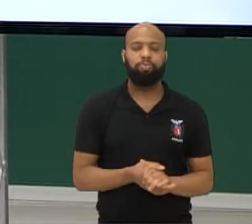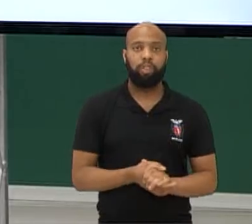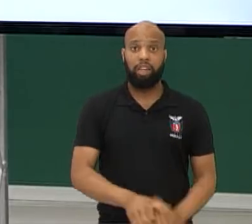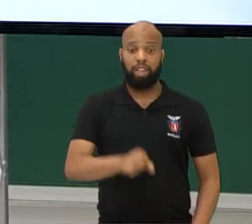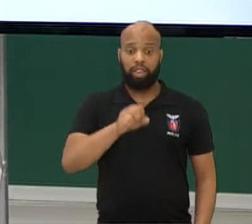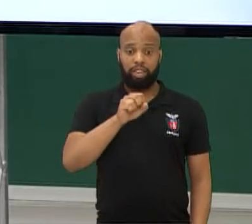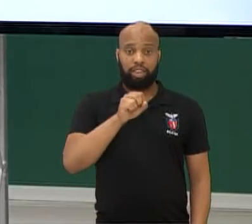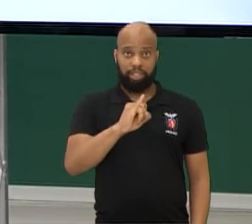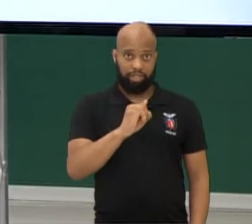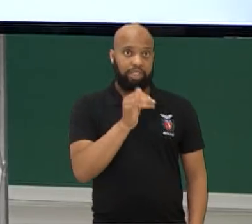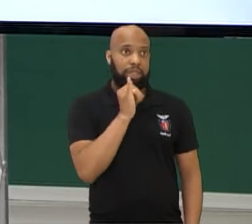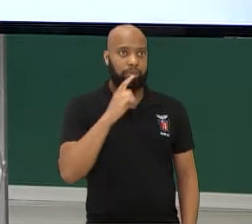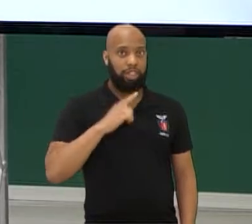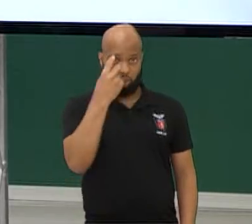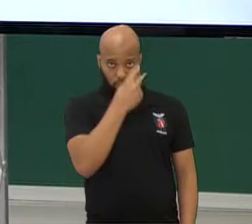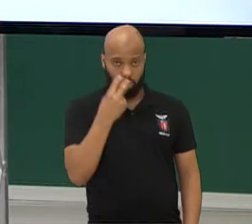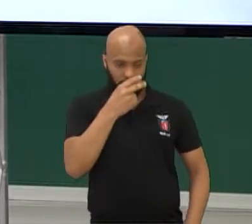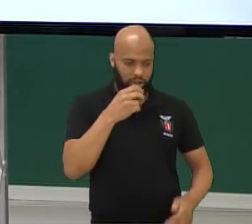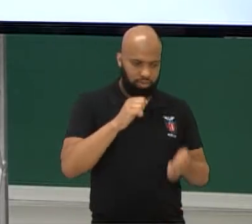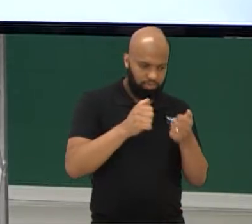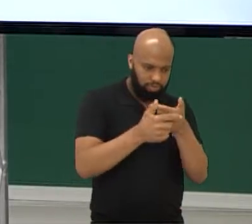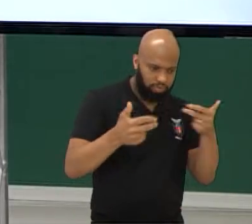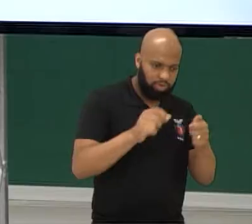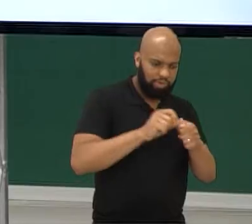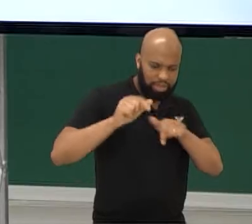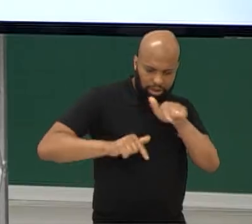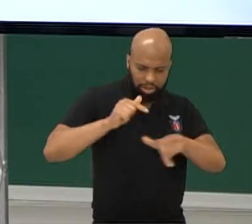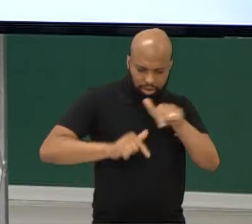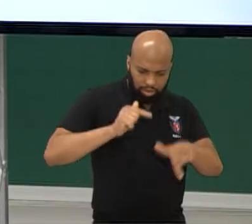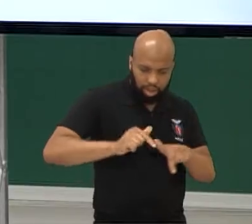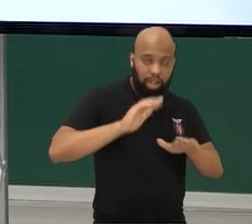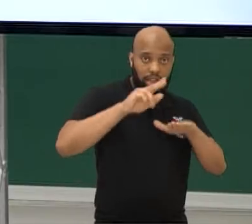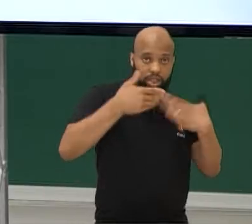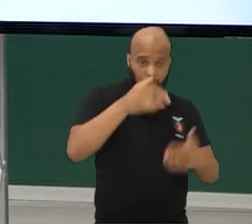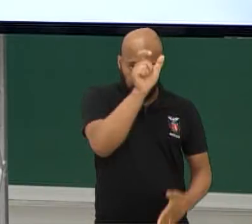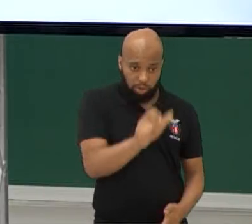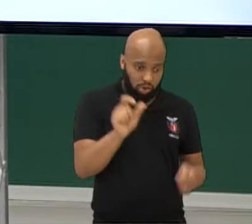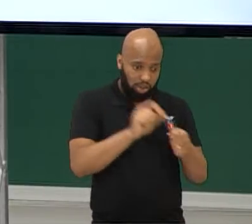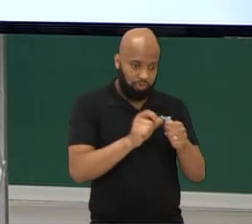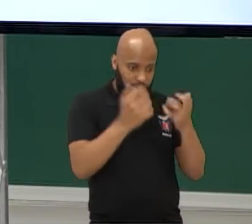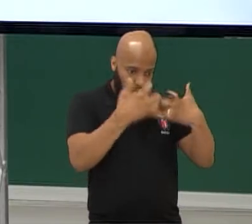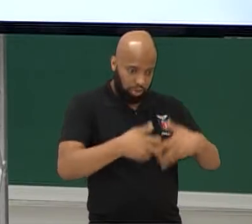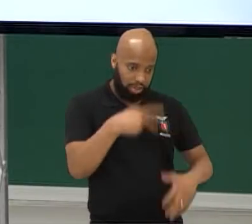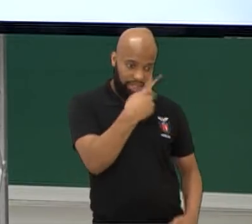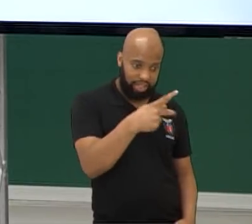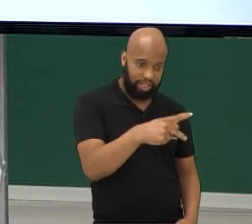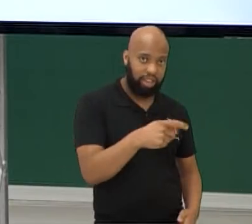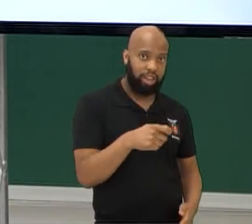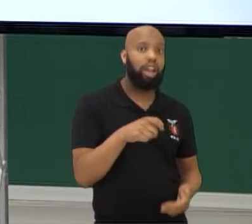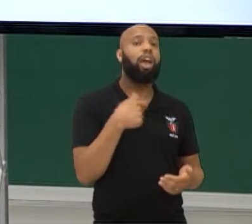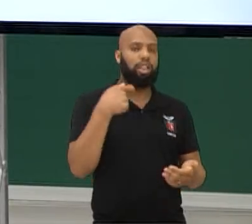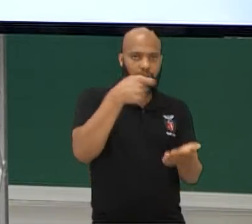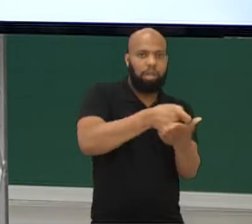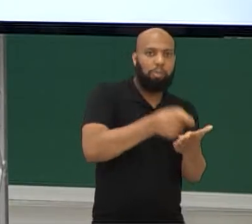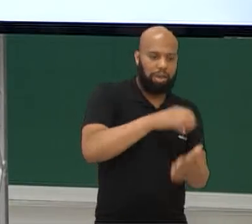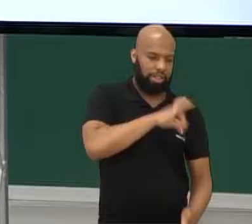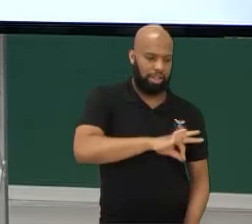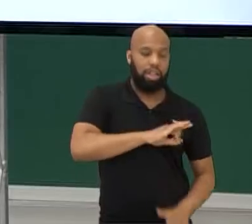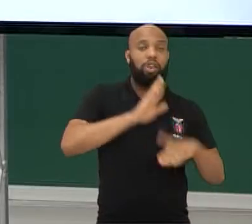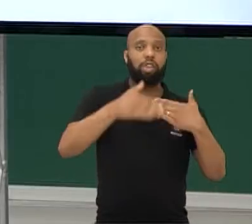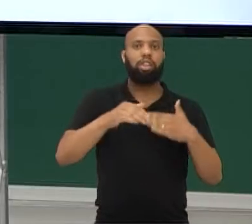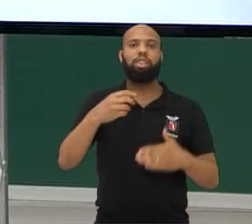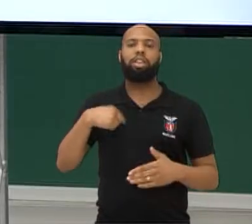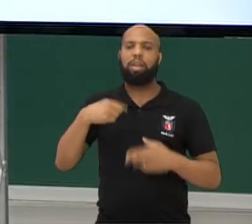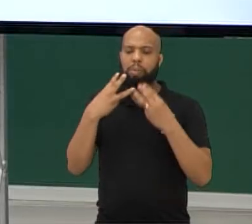primeira parcela com 2 horas de atividade em que este trabalhador executou sua função. Ele paga seu salário. Então, o Marx, através